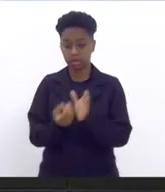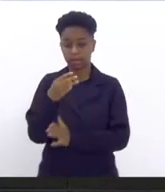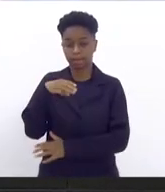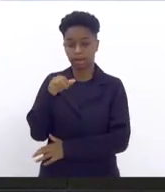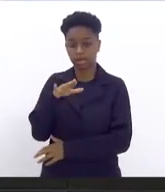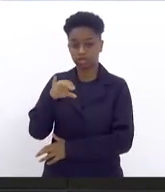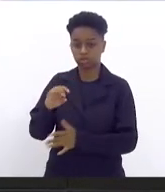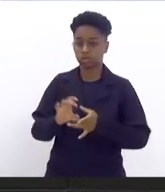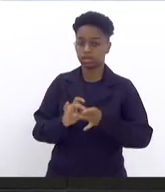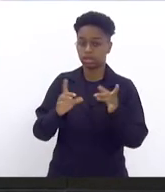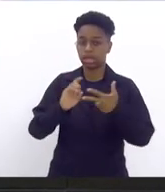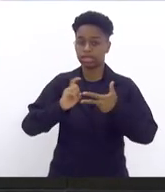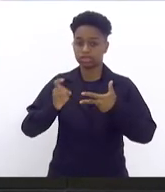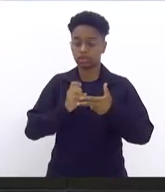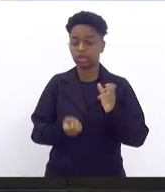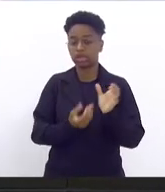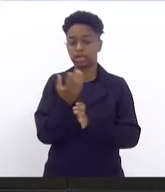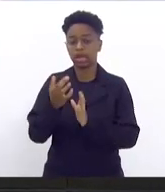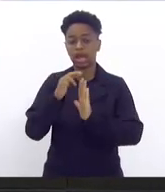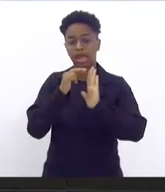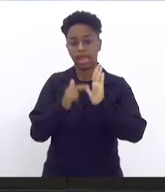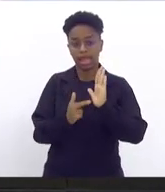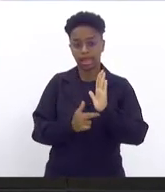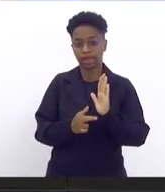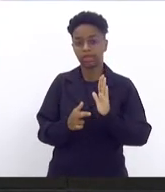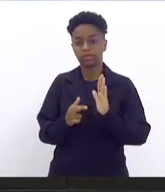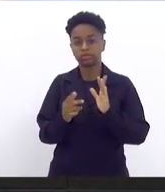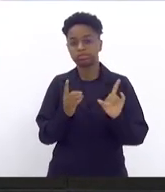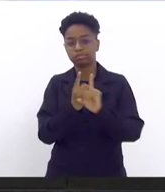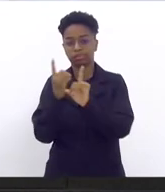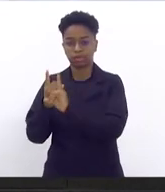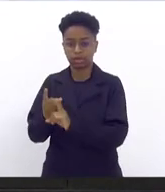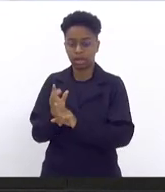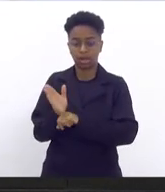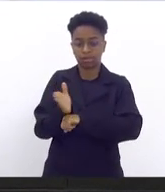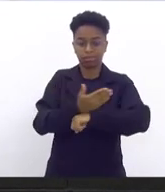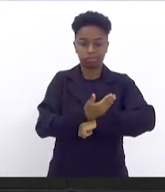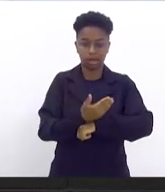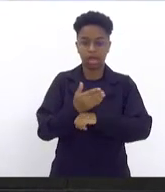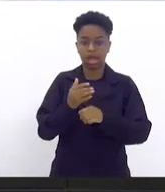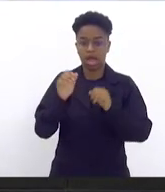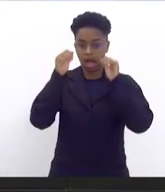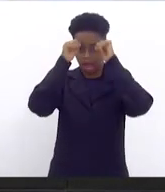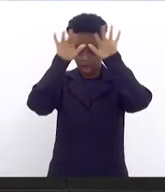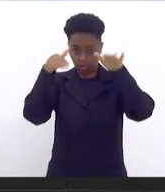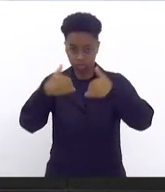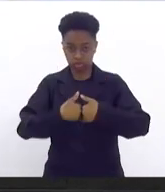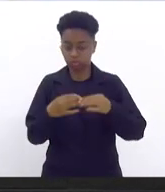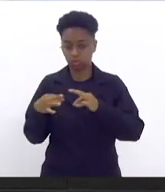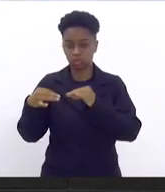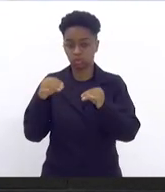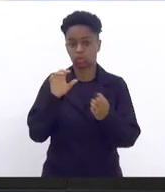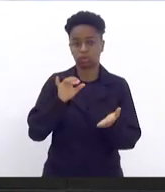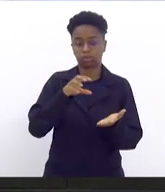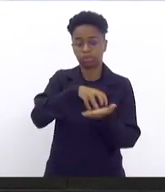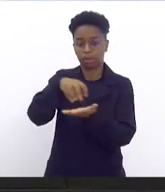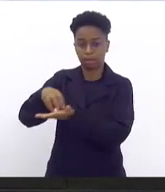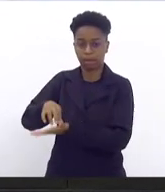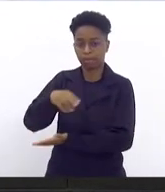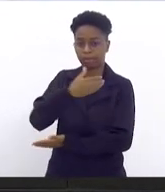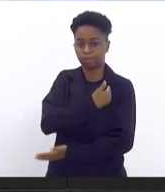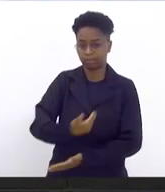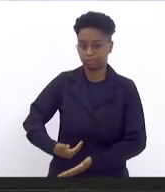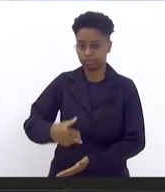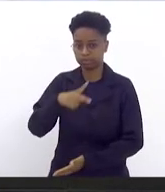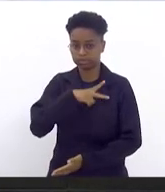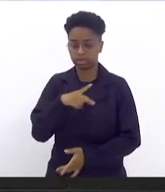autoriza o Poder Executivo a implantar protocolos de prognóstico e diagnóstico precoce de autismo em toda a rede pública e privada de saúde e de educação no